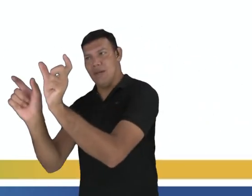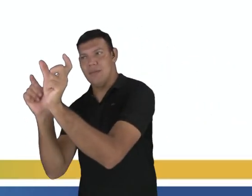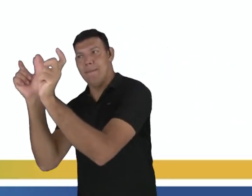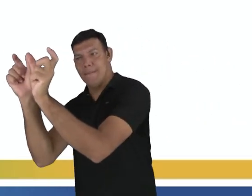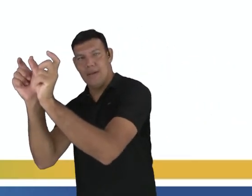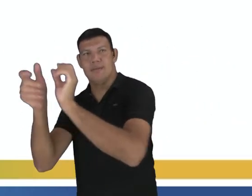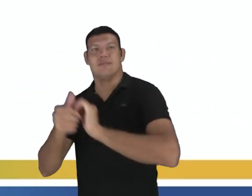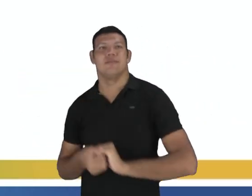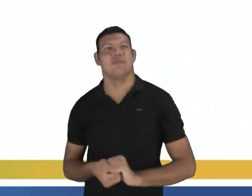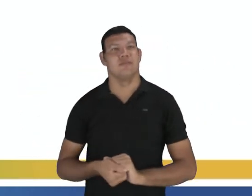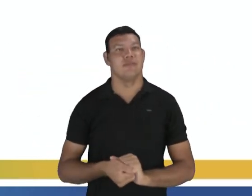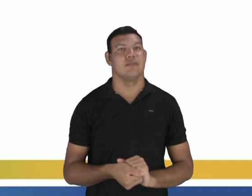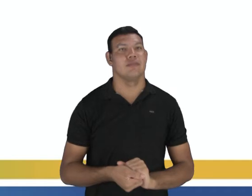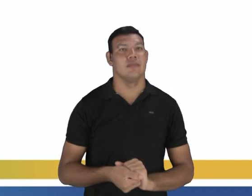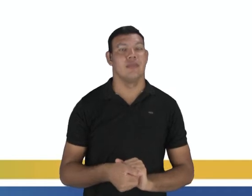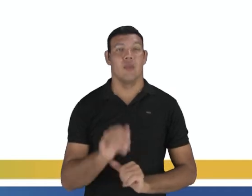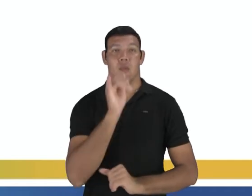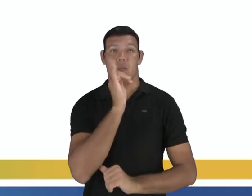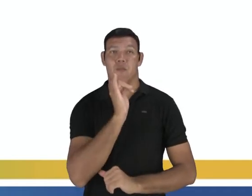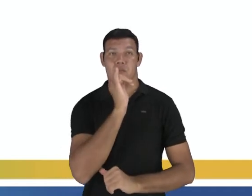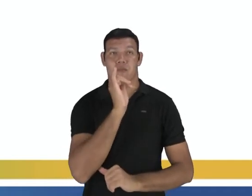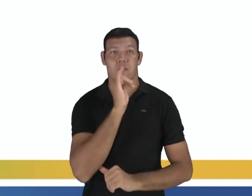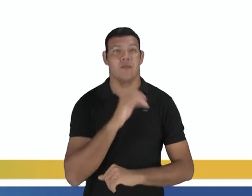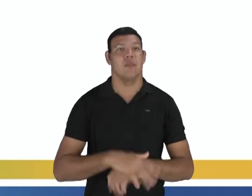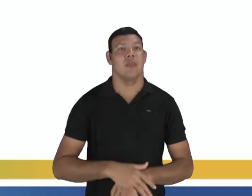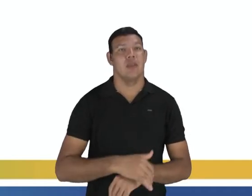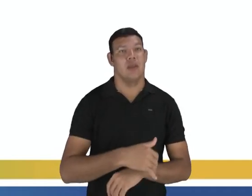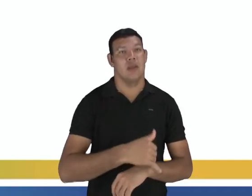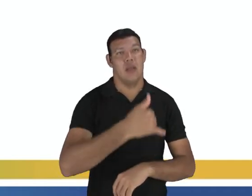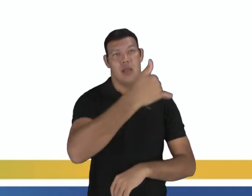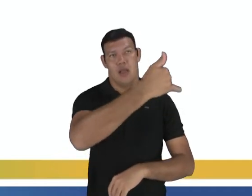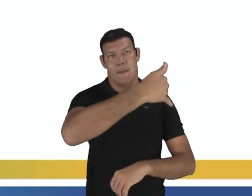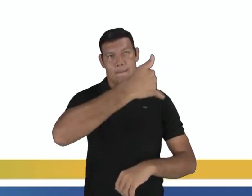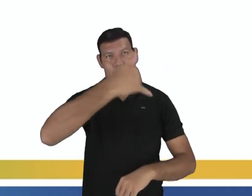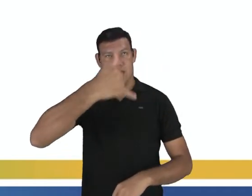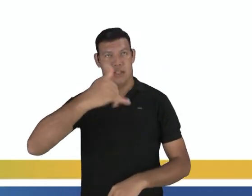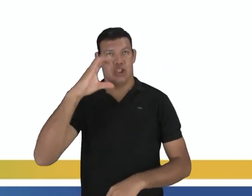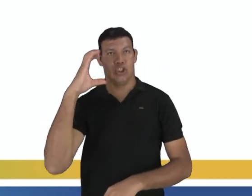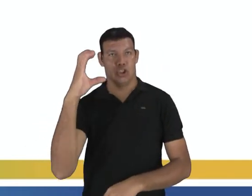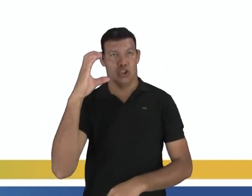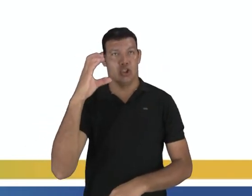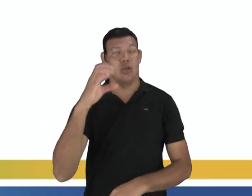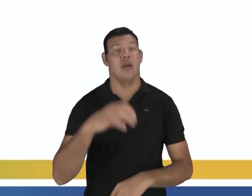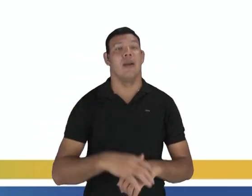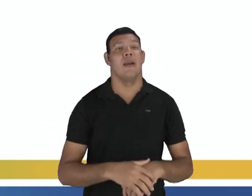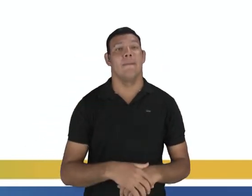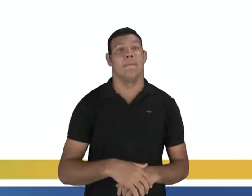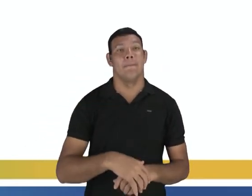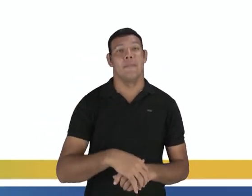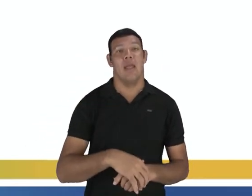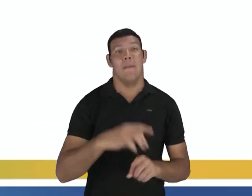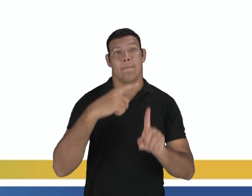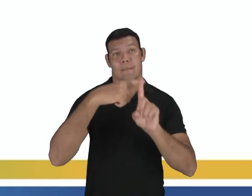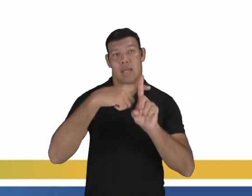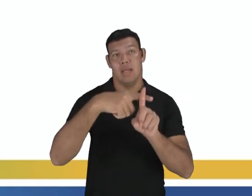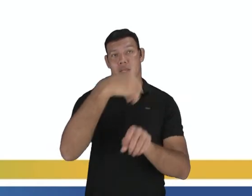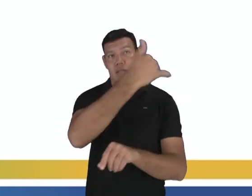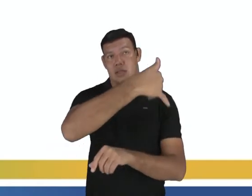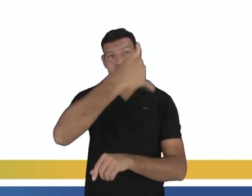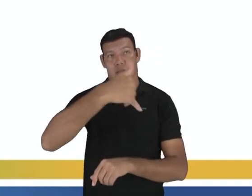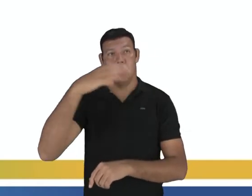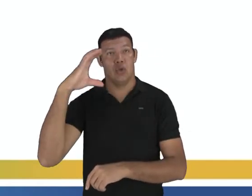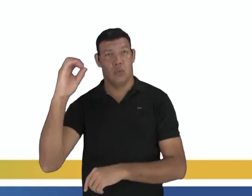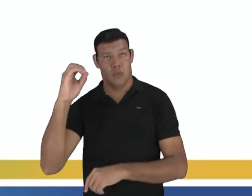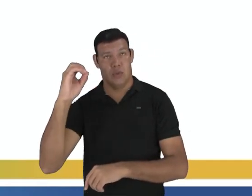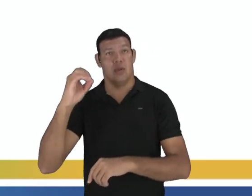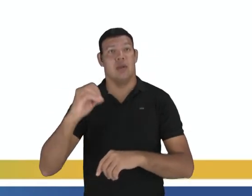ó, 2, aqui a gente tem um elemento químico reagindo com uma substância, formando apenas uma. Aqui